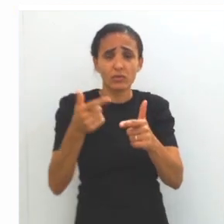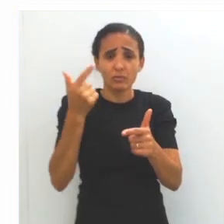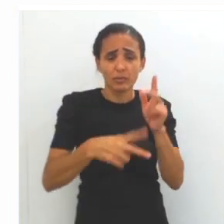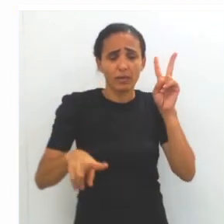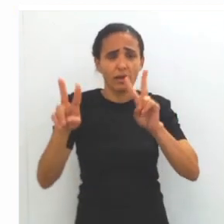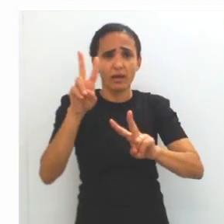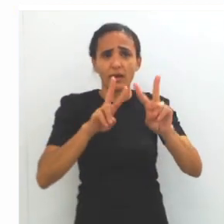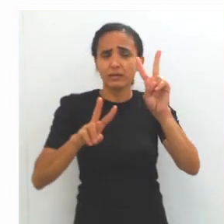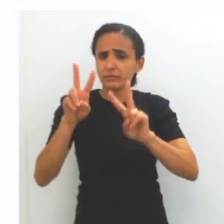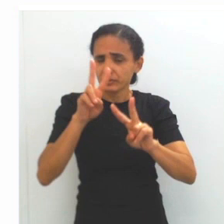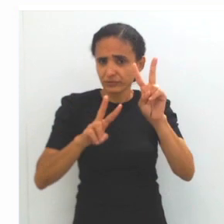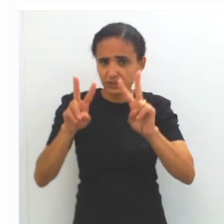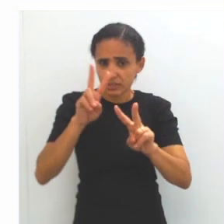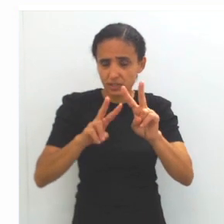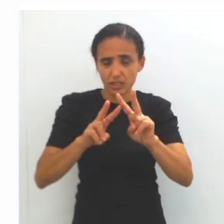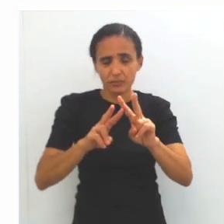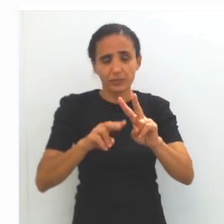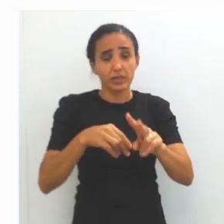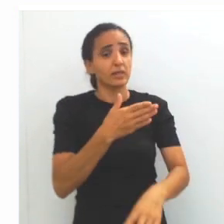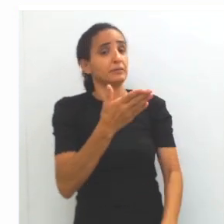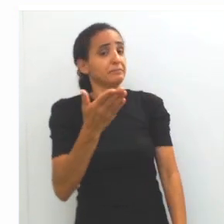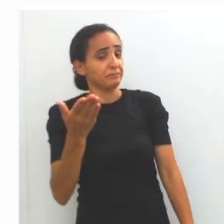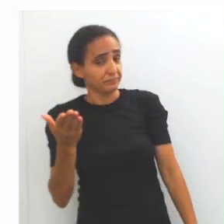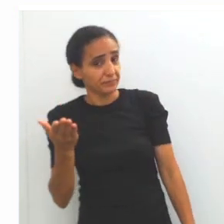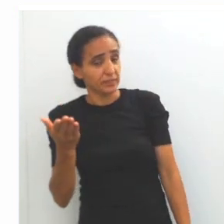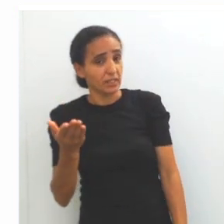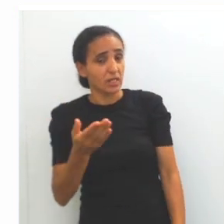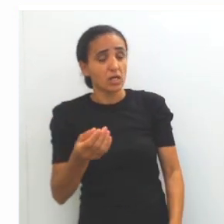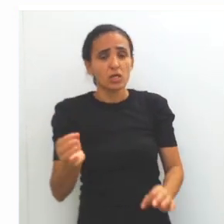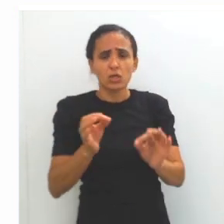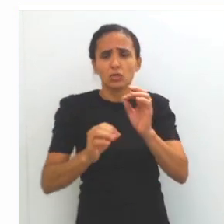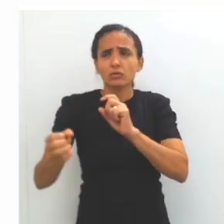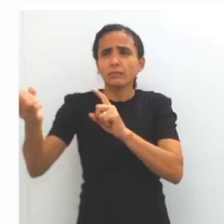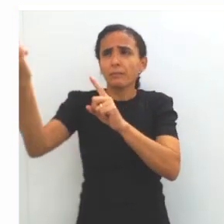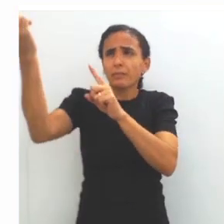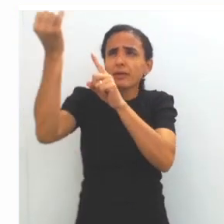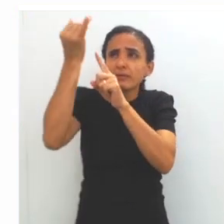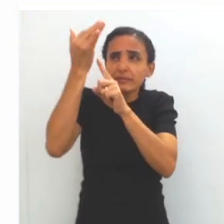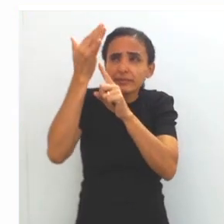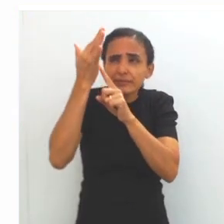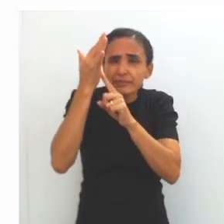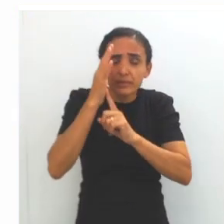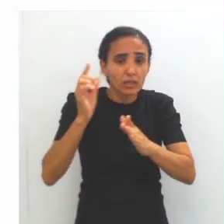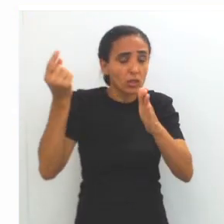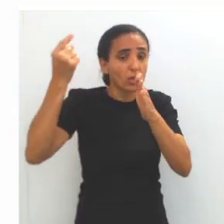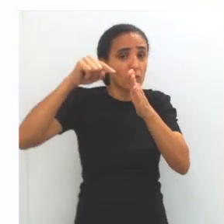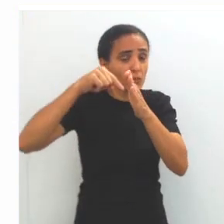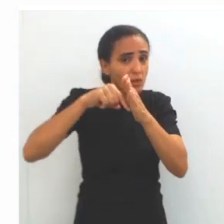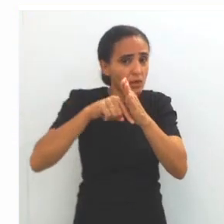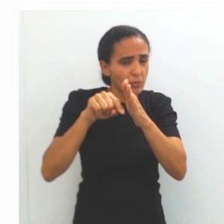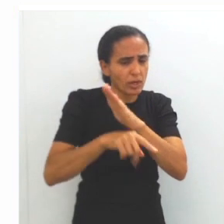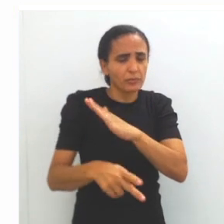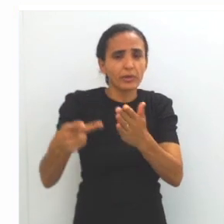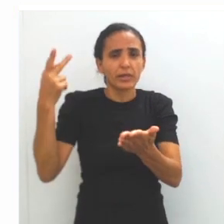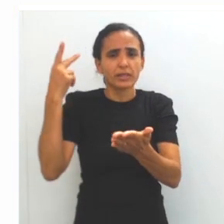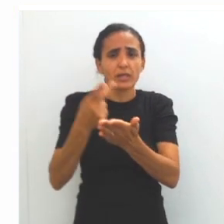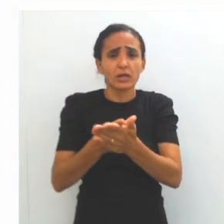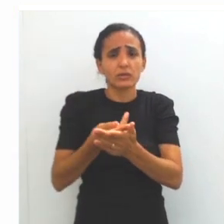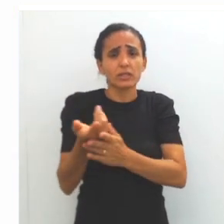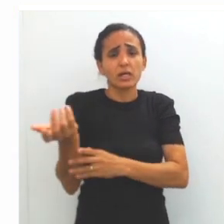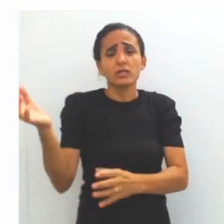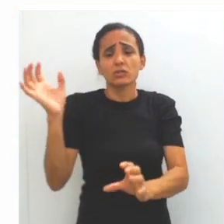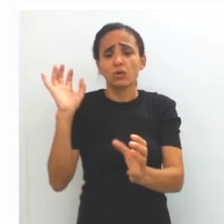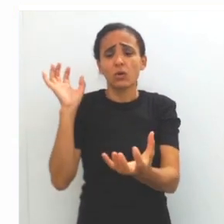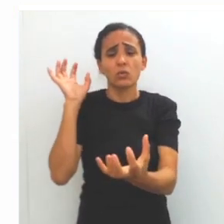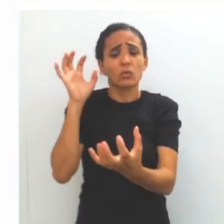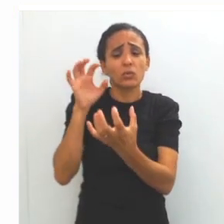visão semelhante à hipermetropia. Ou seja, que a imagem passava da retina, que ocorre